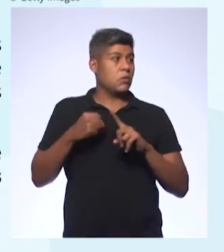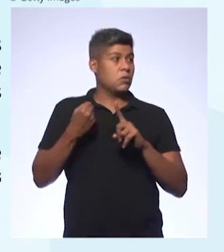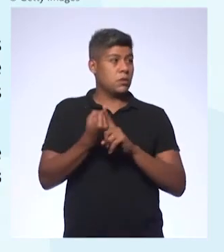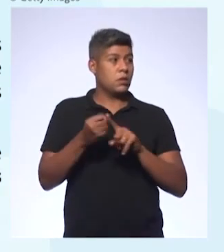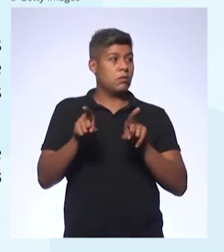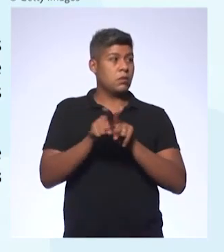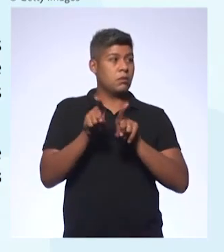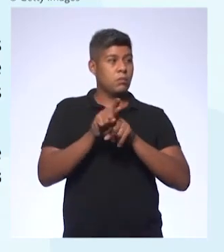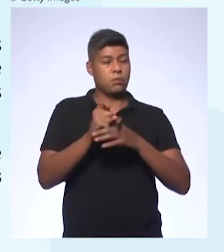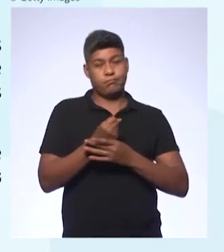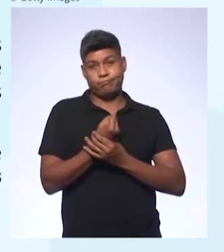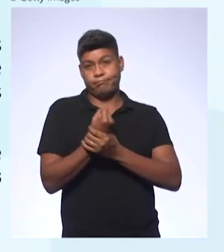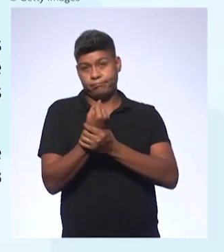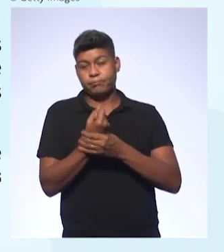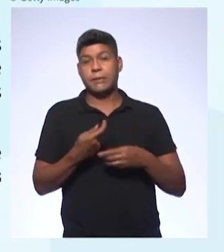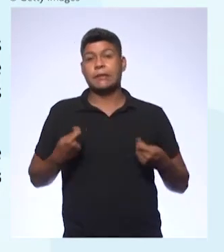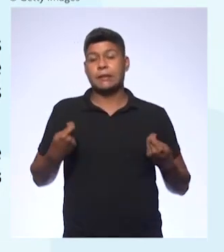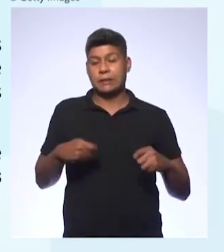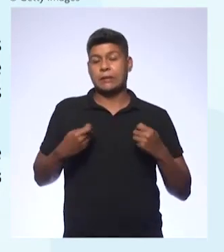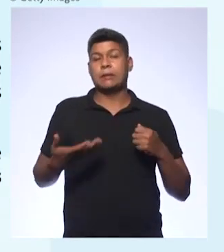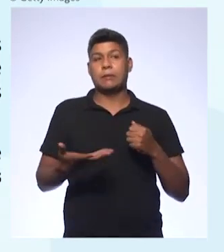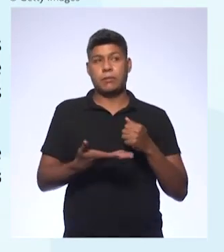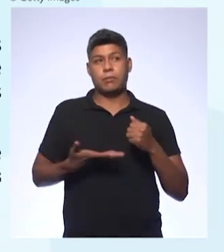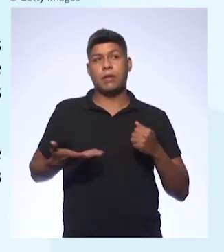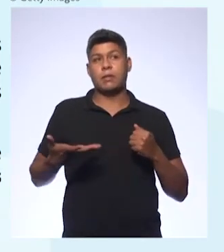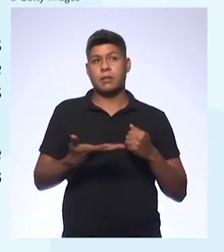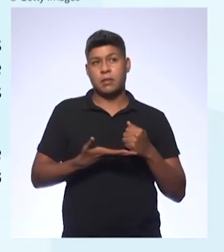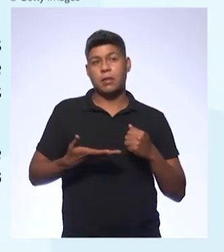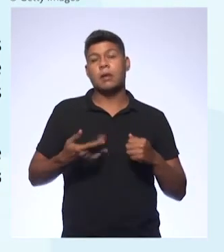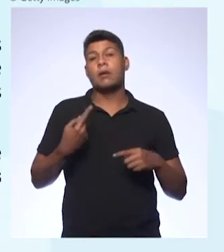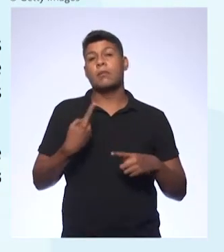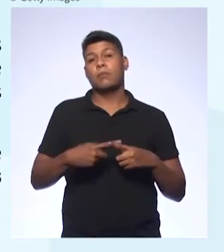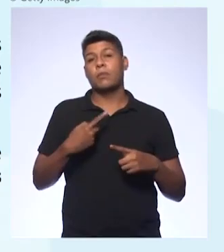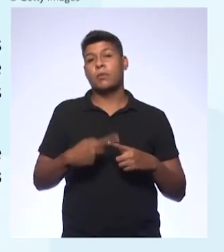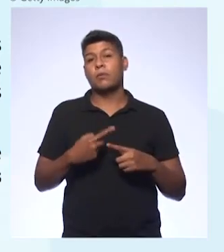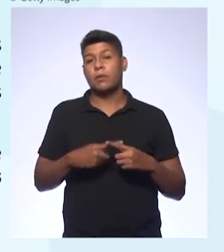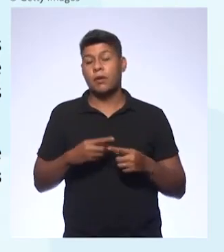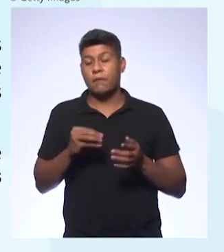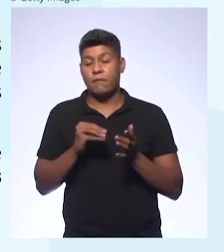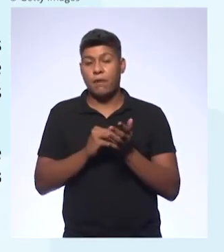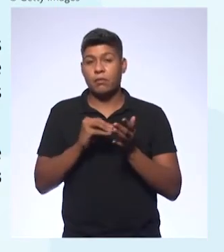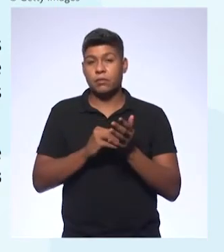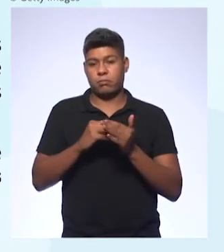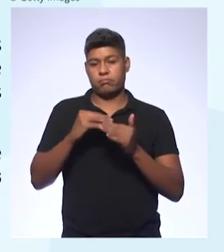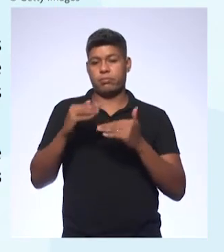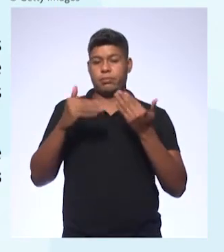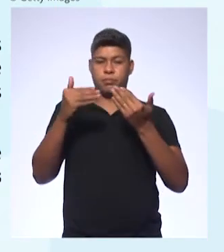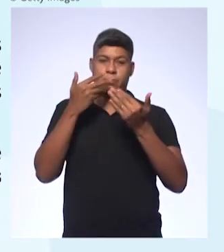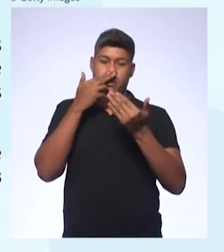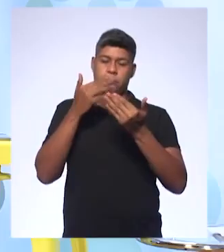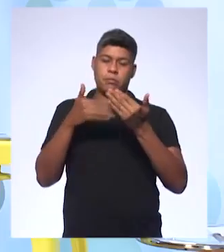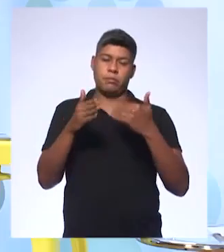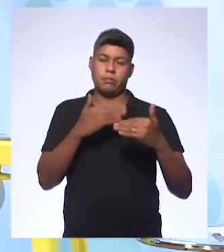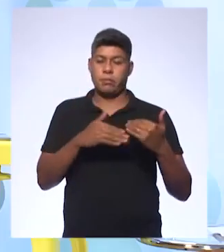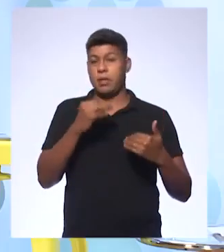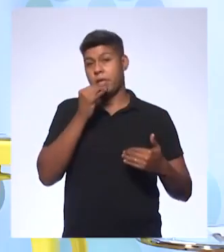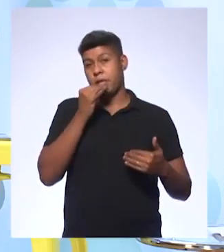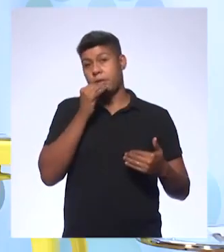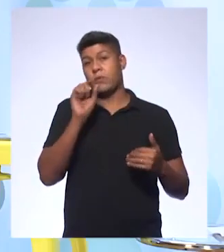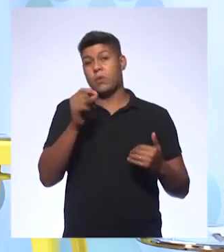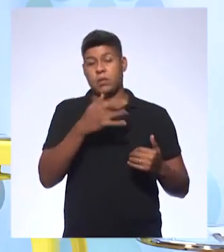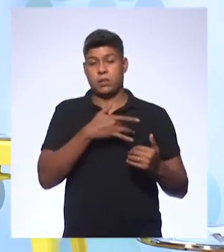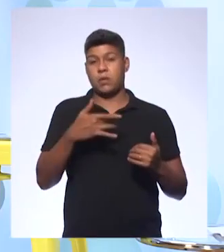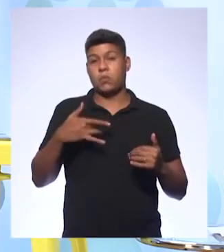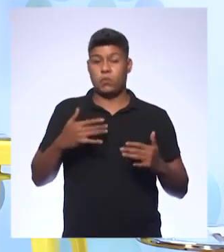a sustentar suas necessidades básicas, devido ao seu baixo rendimento, como eu acabei de dar um exemplo aqui da questão da saúde.